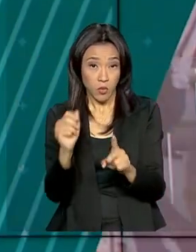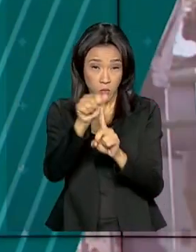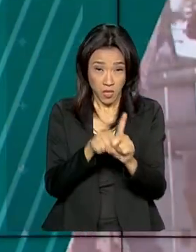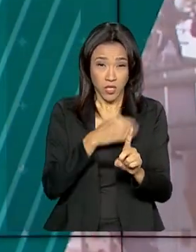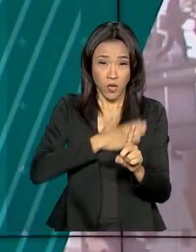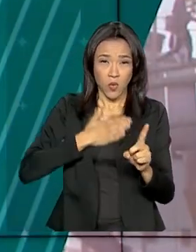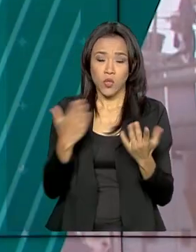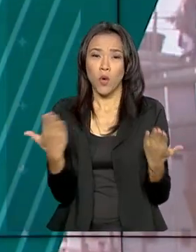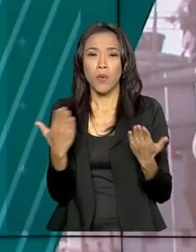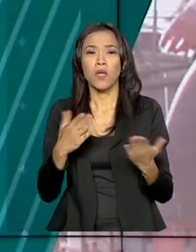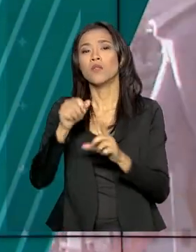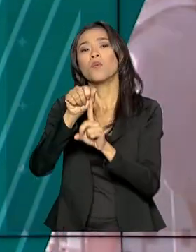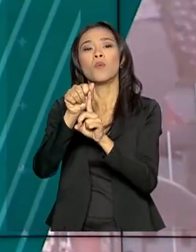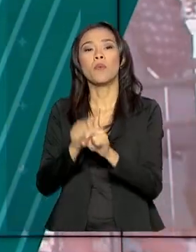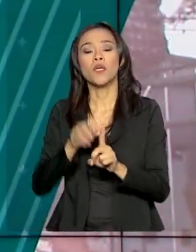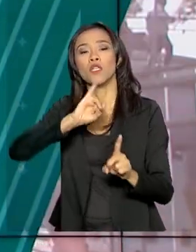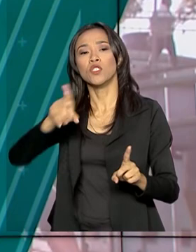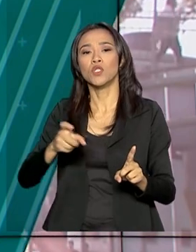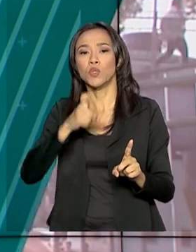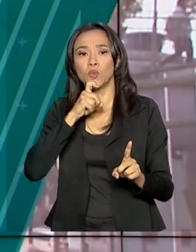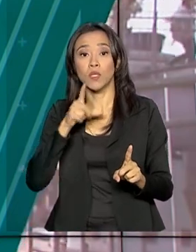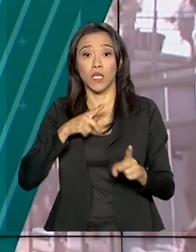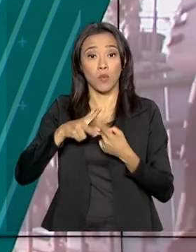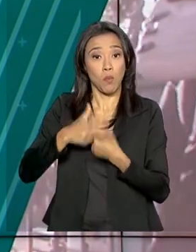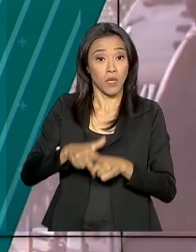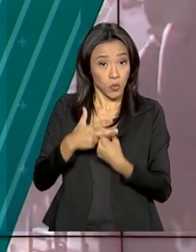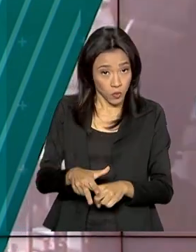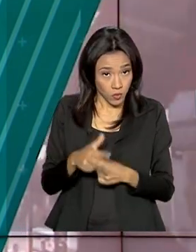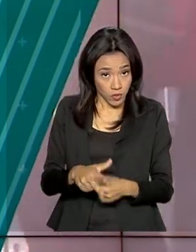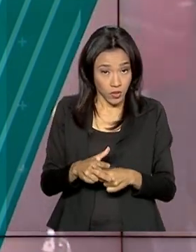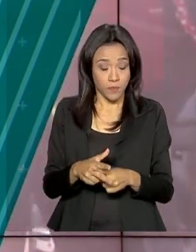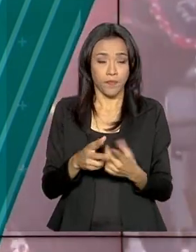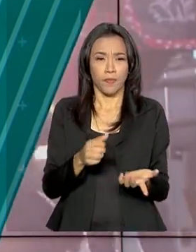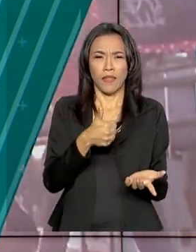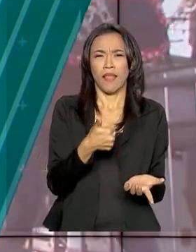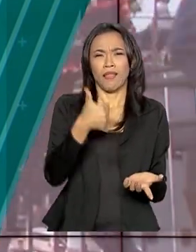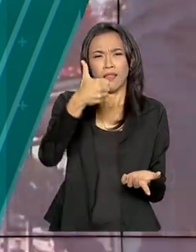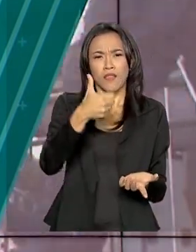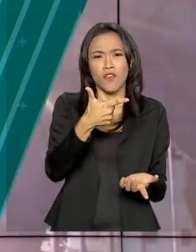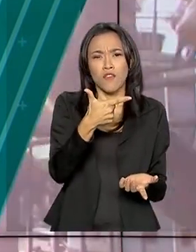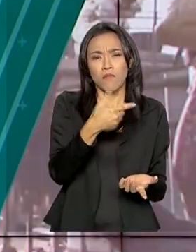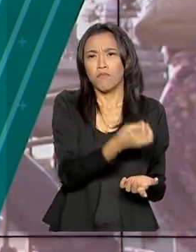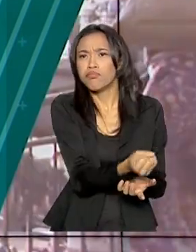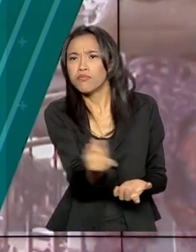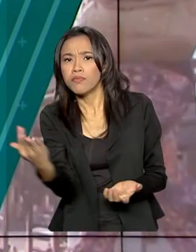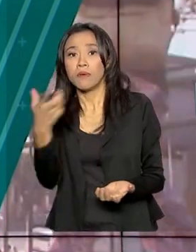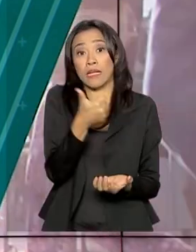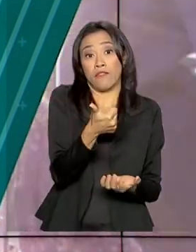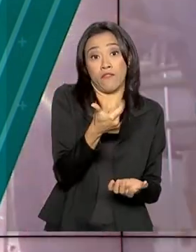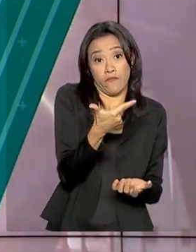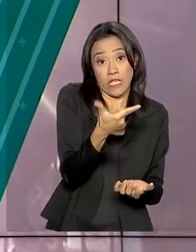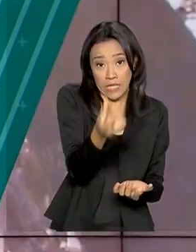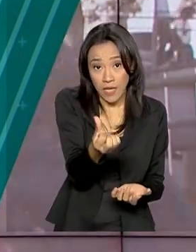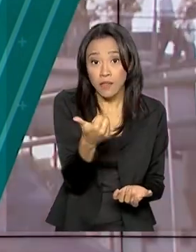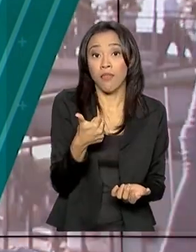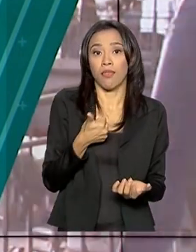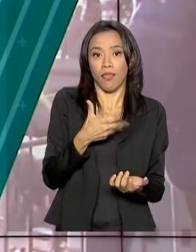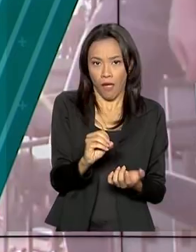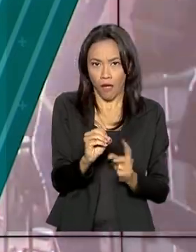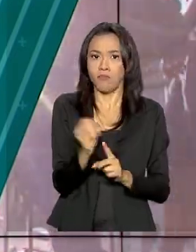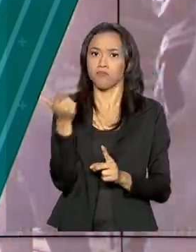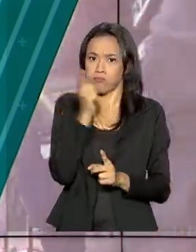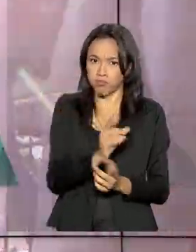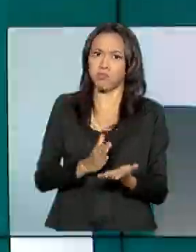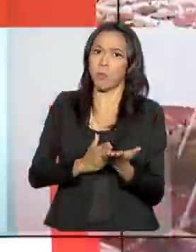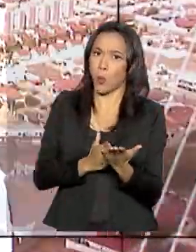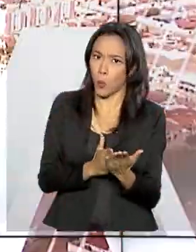mês de julho considerando o ajuste sazonal dez dos 26 ramos pesquisados mostraram expansão na produção